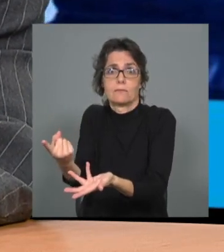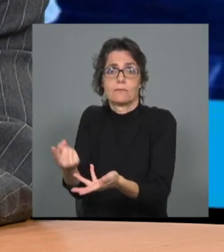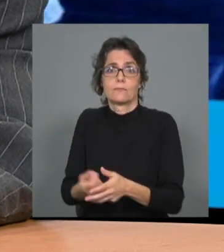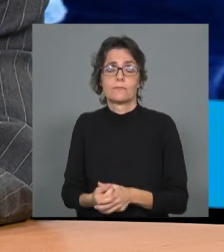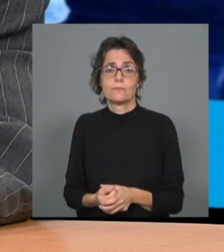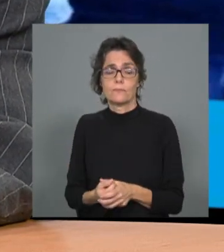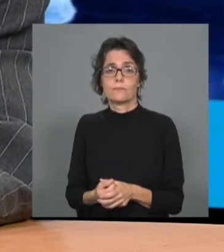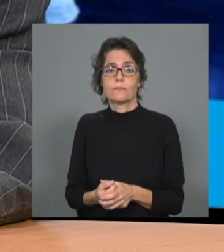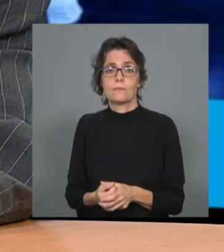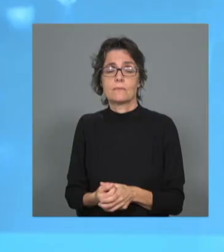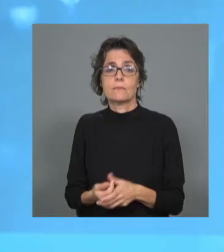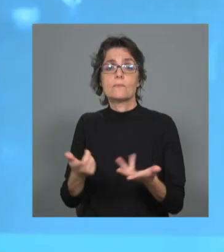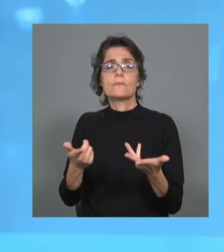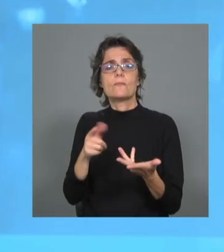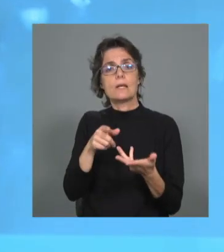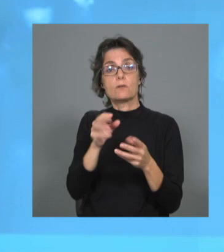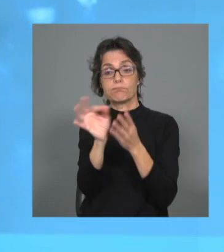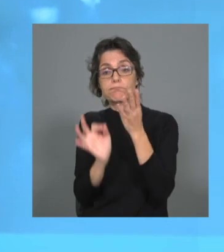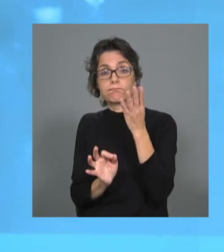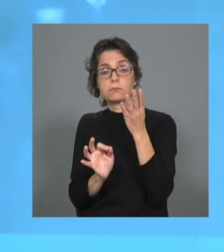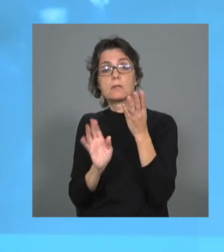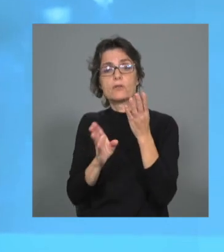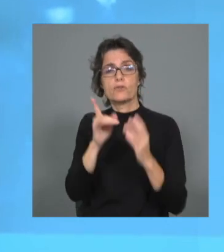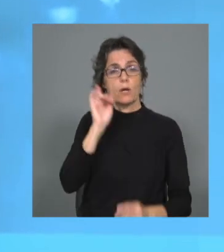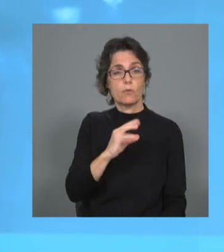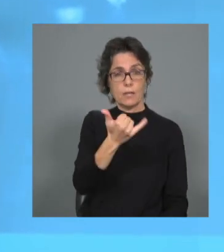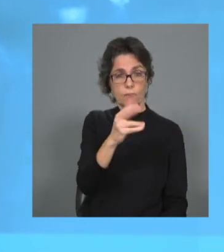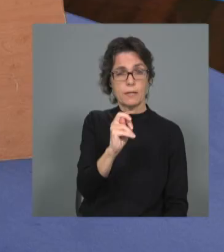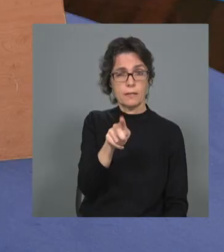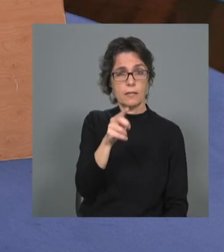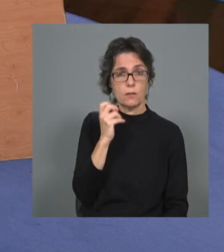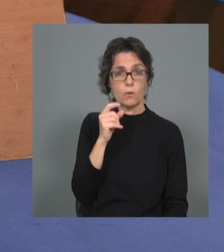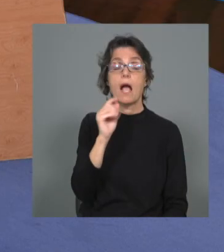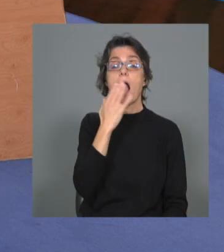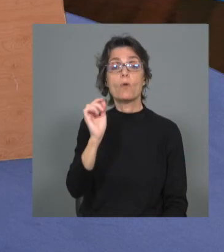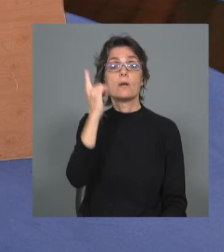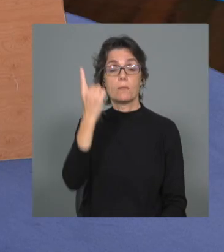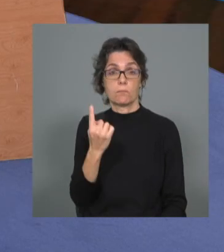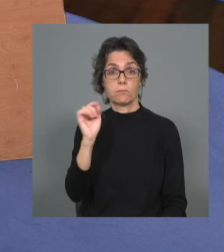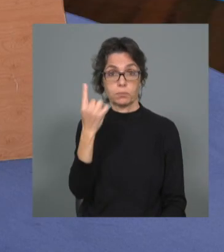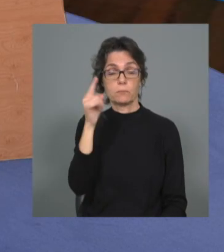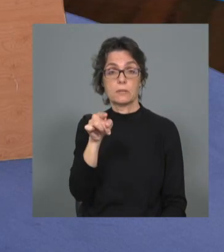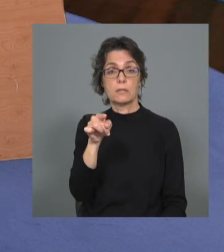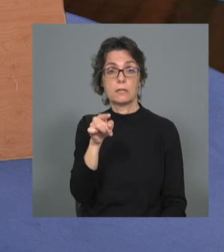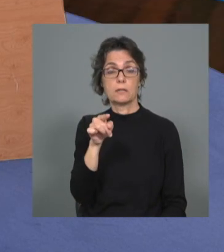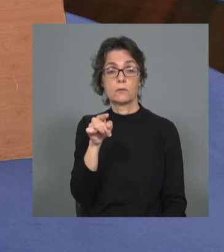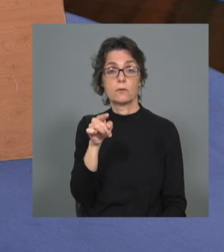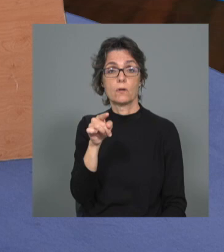de sessões onde esses conteúdos vão ser apresentados já a partir do dia 23. A primeira aula será no dia 23 de